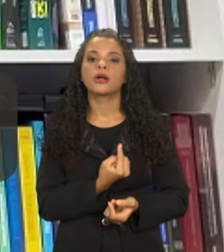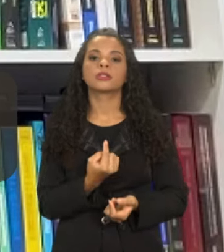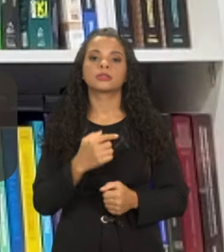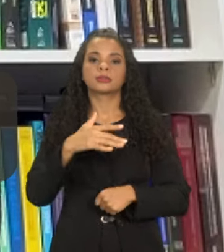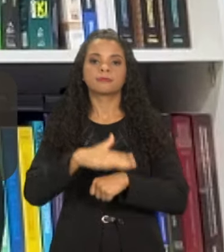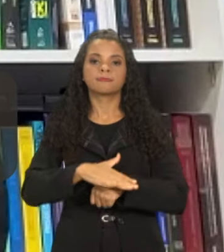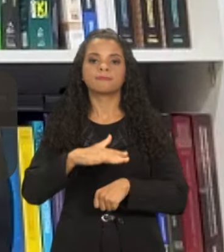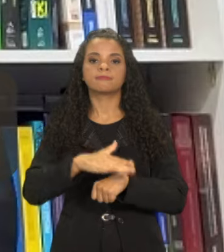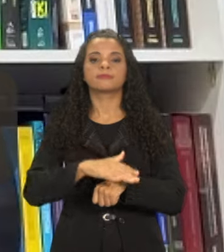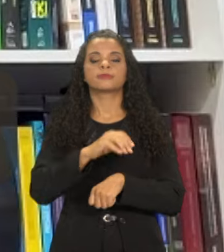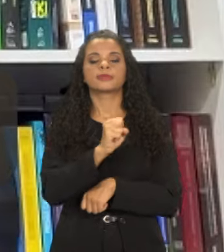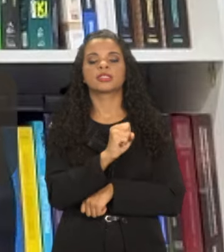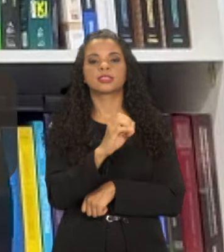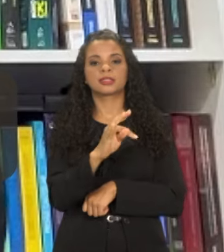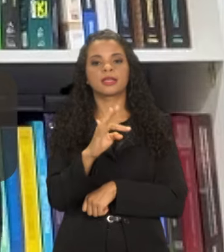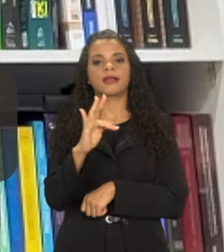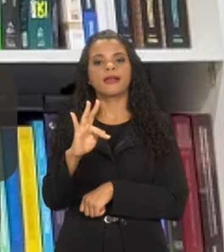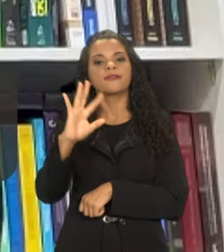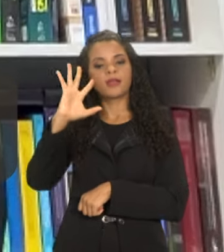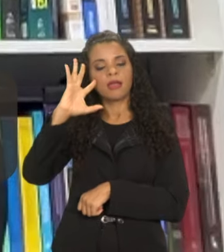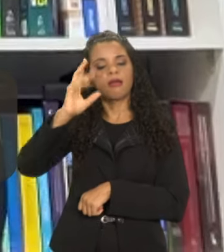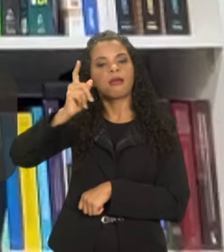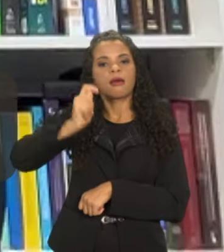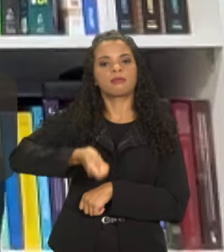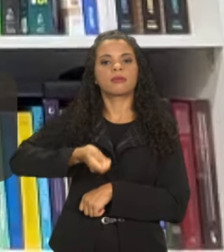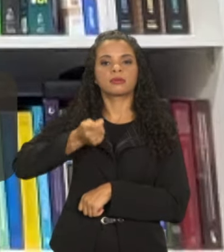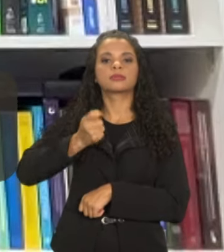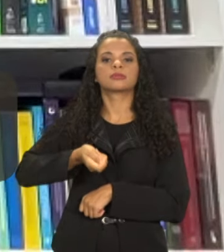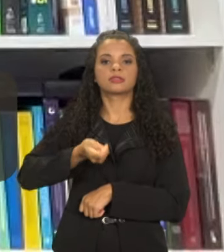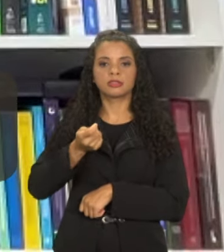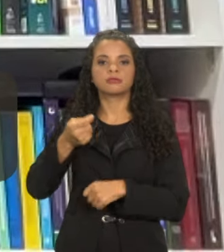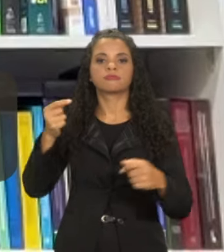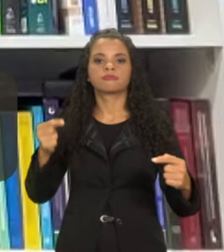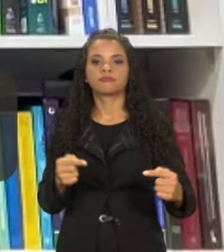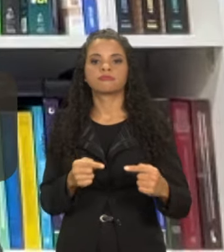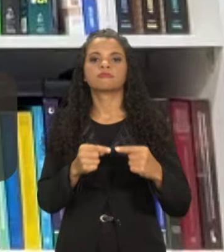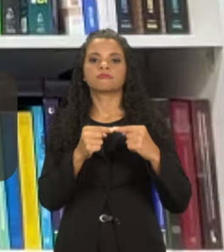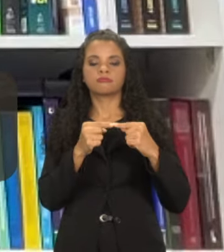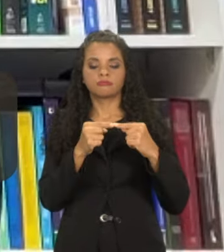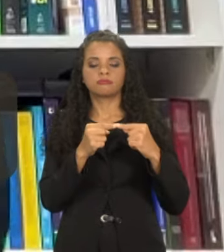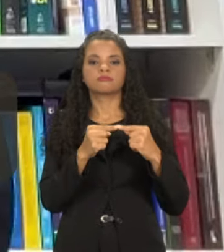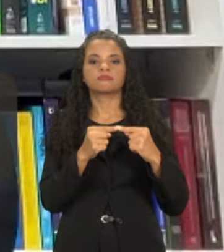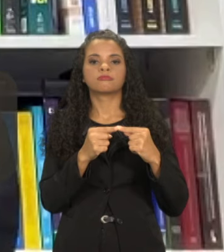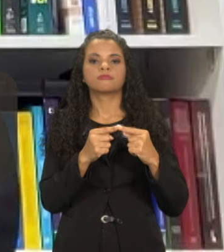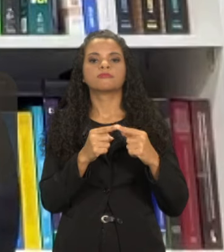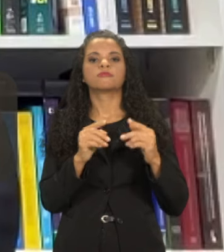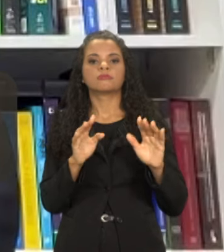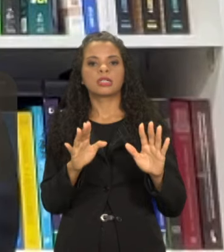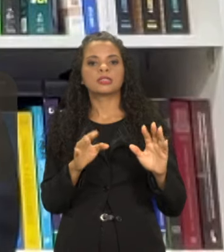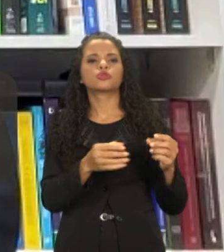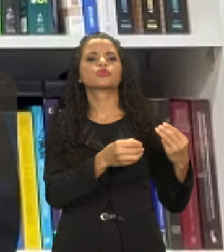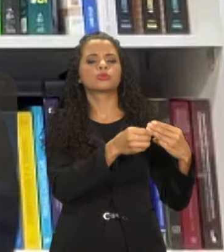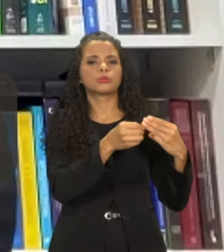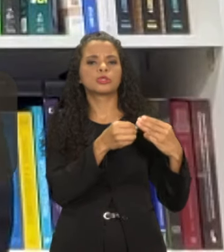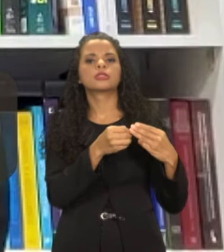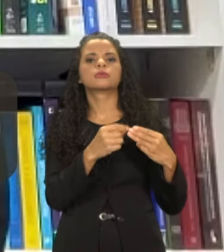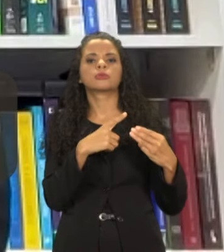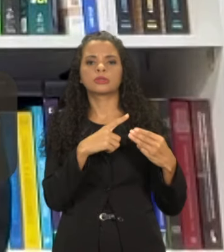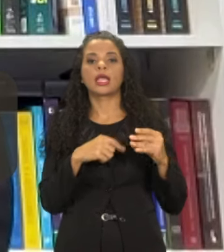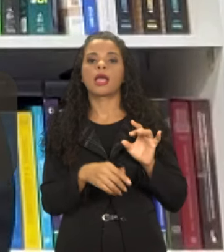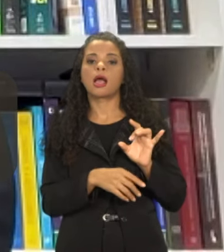sua decisão, malgrado os municípios tenham autonomia para julgar